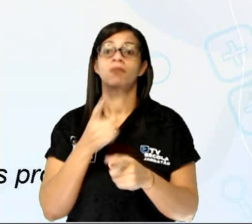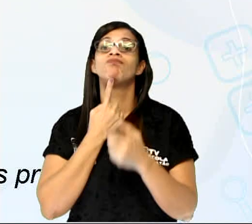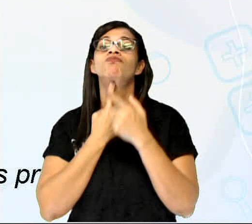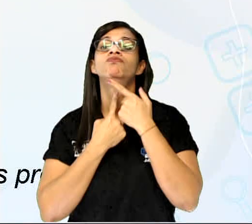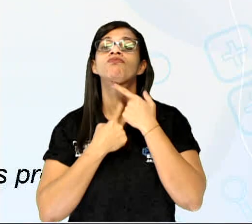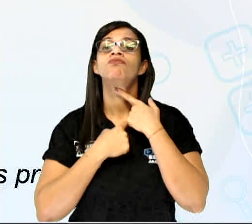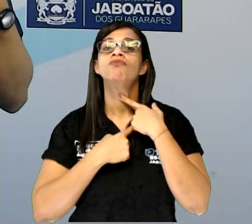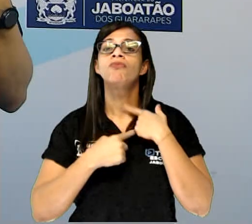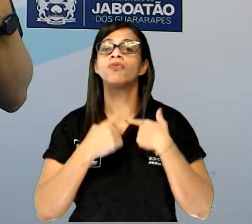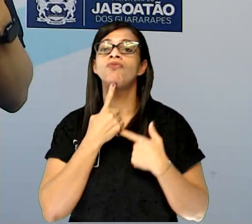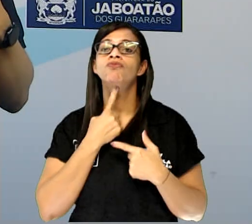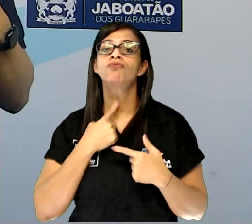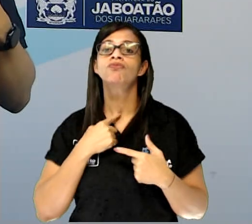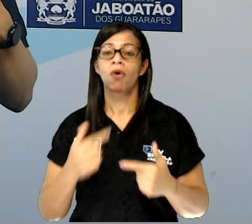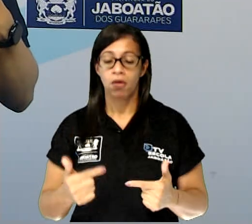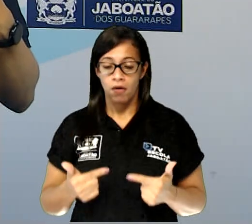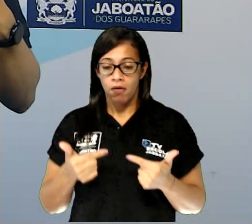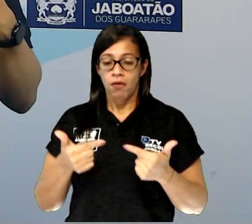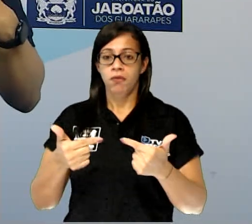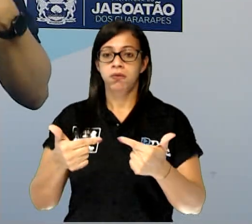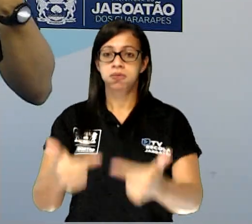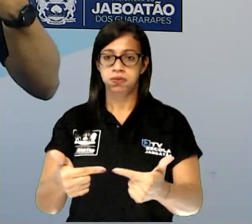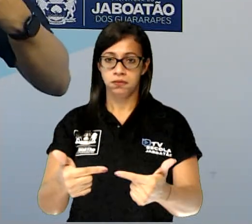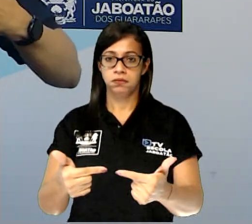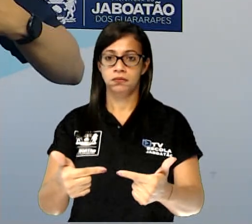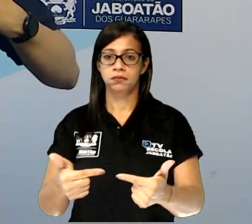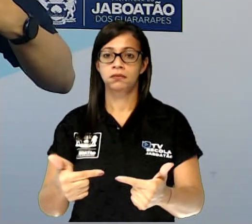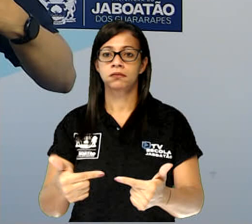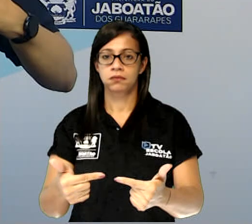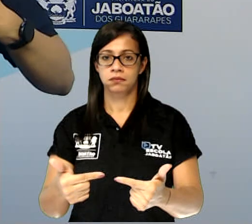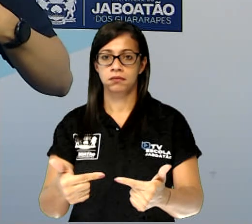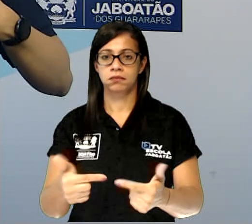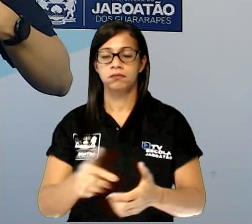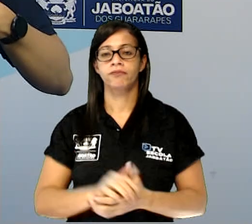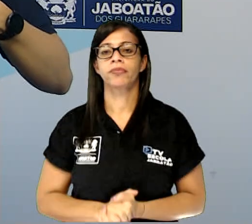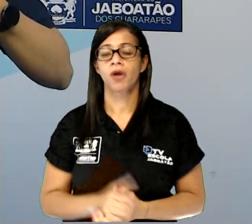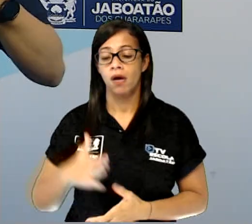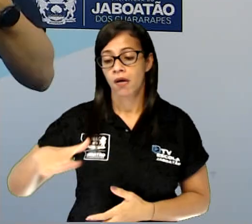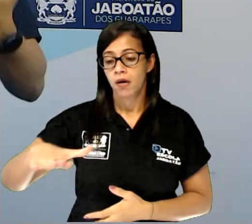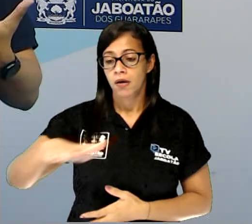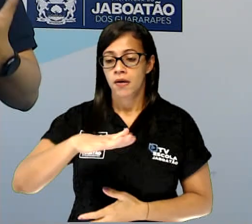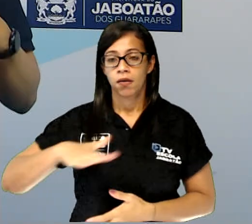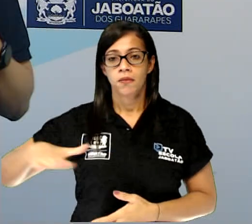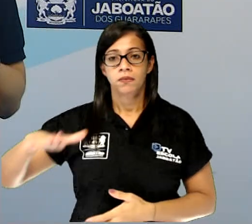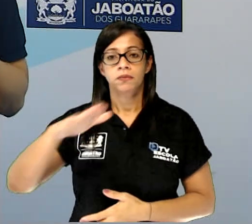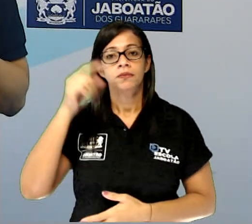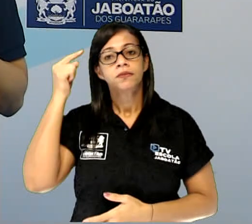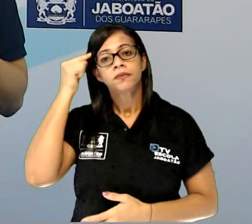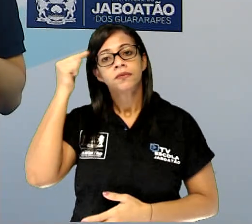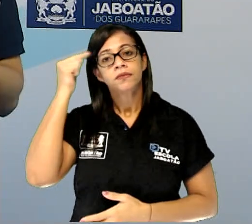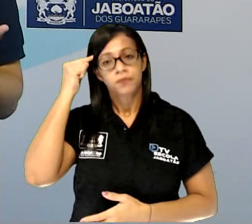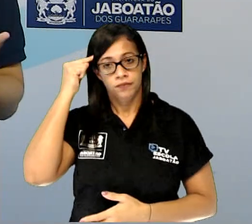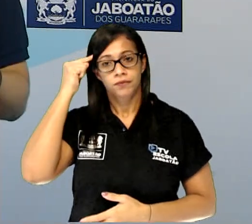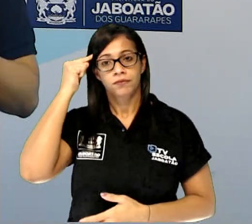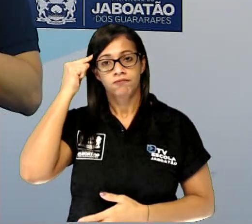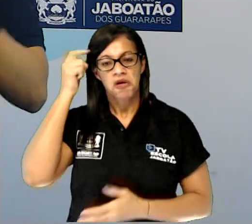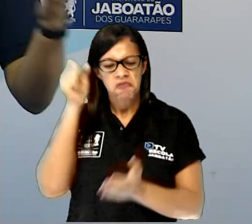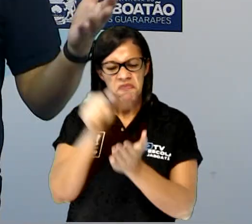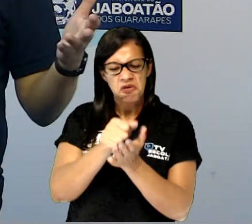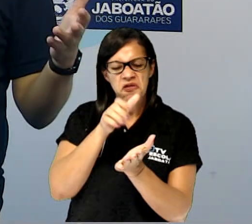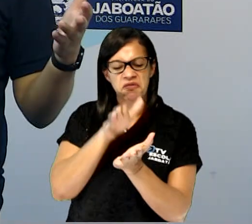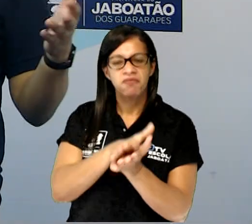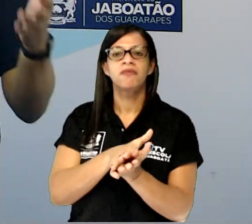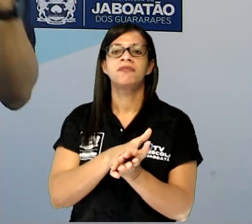alemão. O povo alemão vai pensar agora em revidar, em se vingar